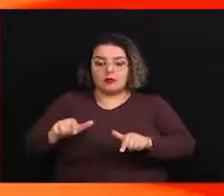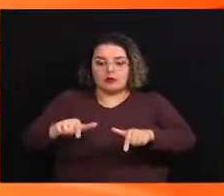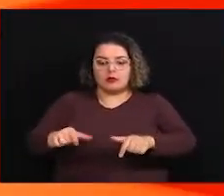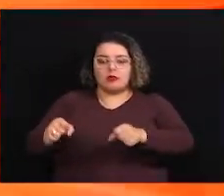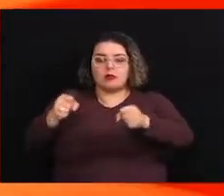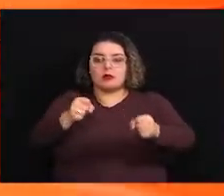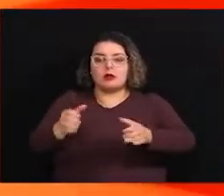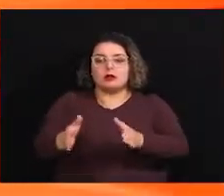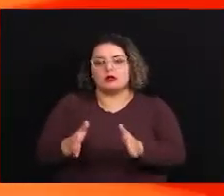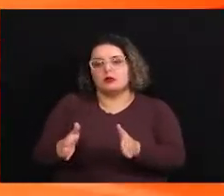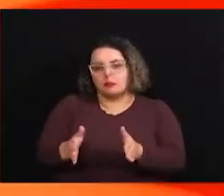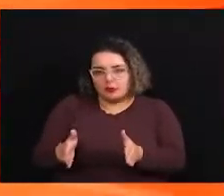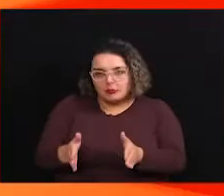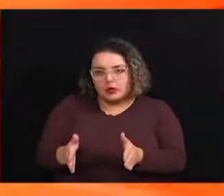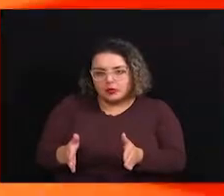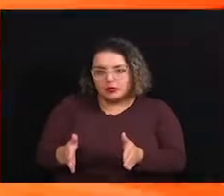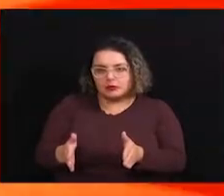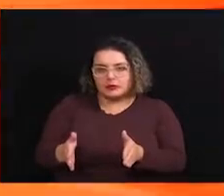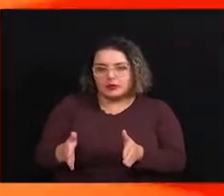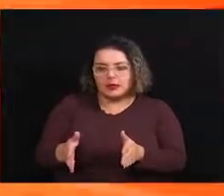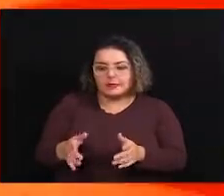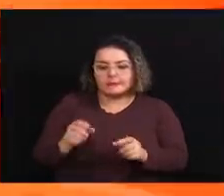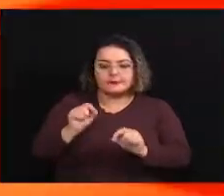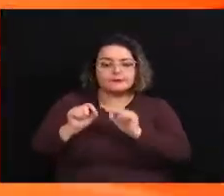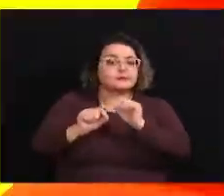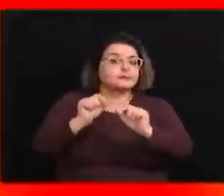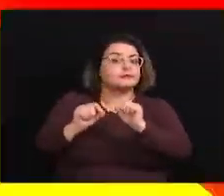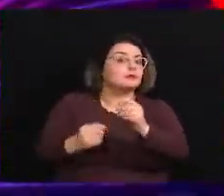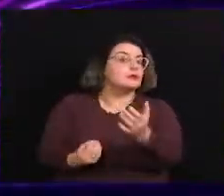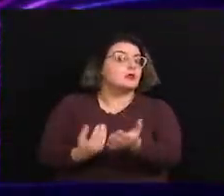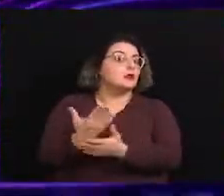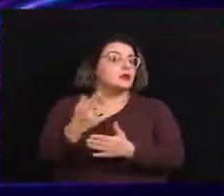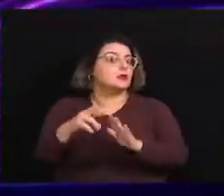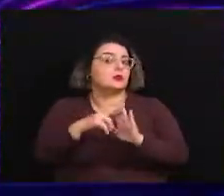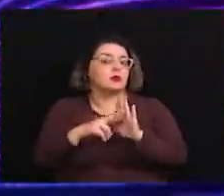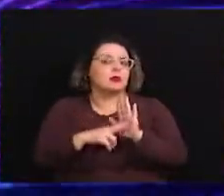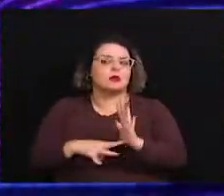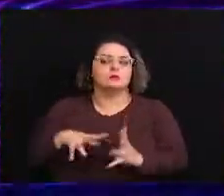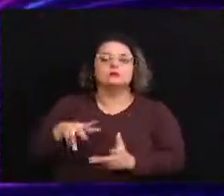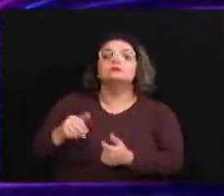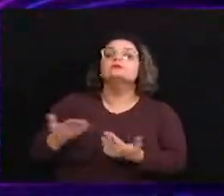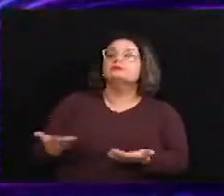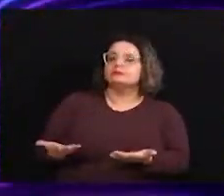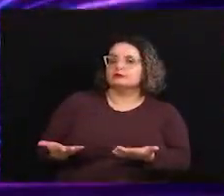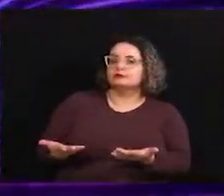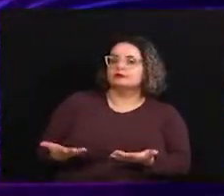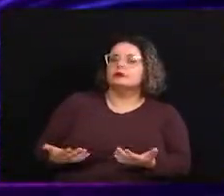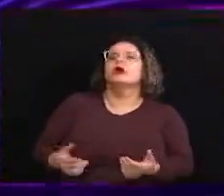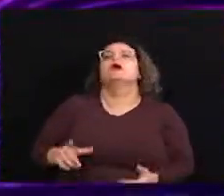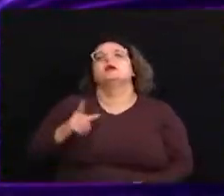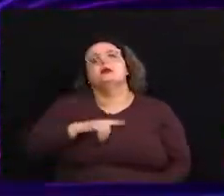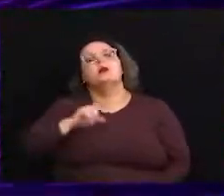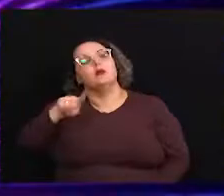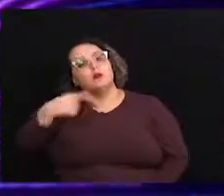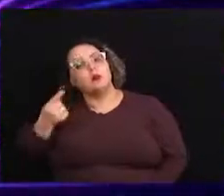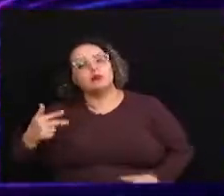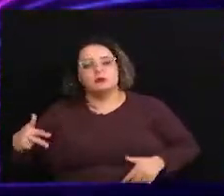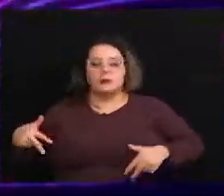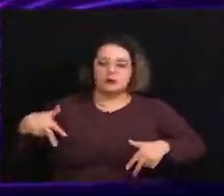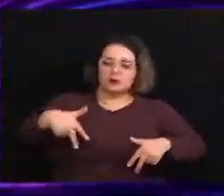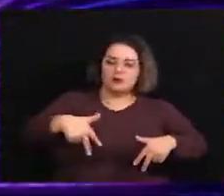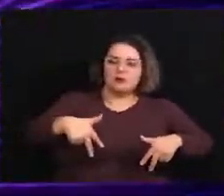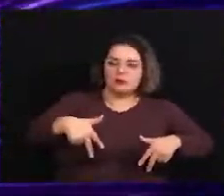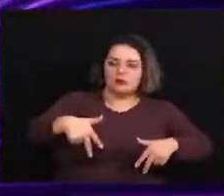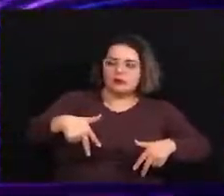lugar de poder nesse momento, né? E quem que cria as regras desse mundo, né? E aí vai entrar um terceiro personagem, que é